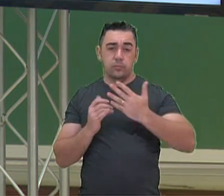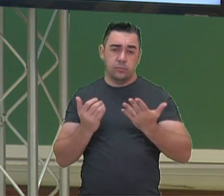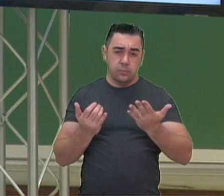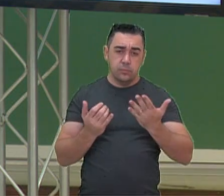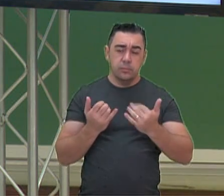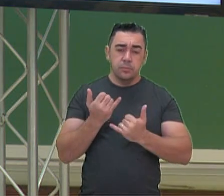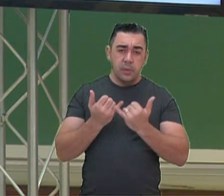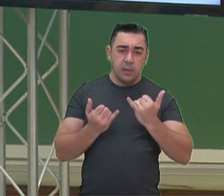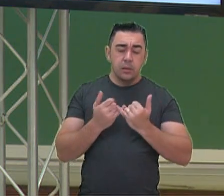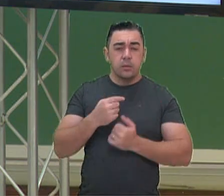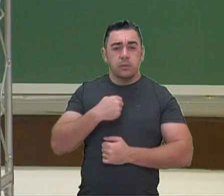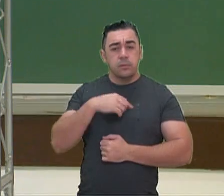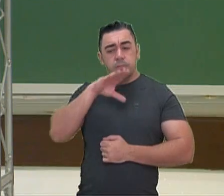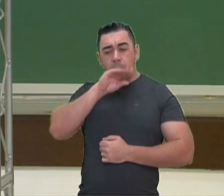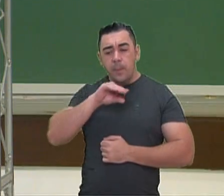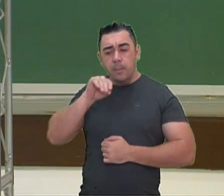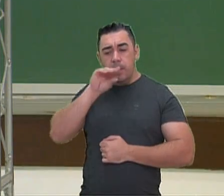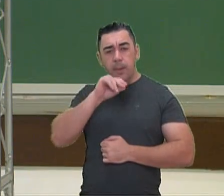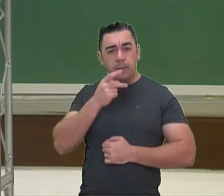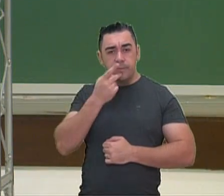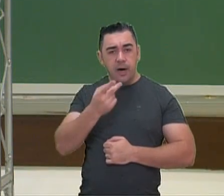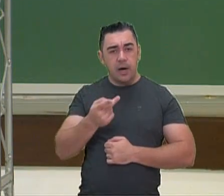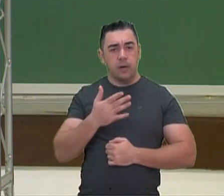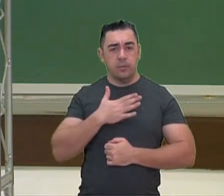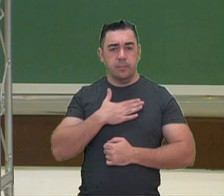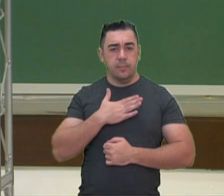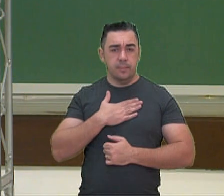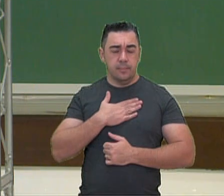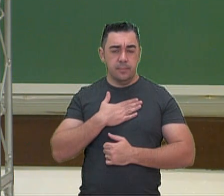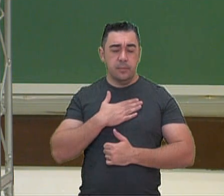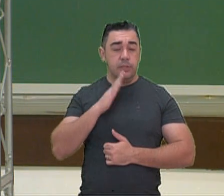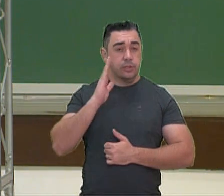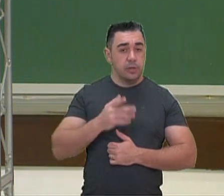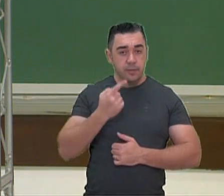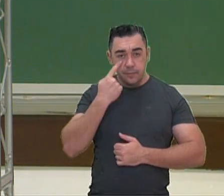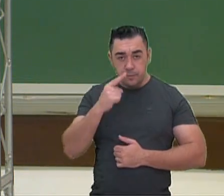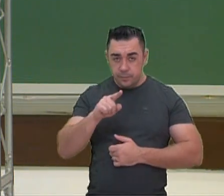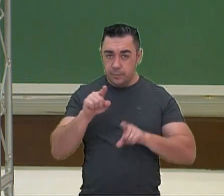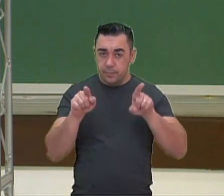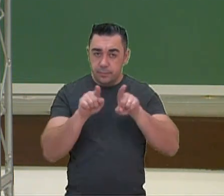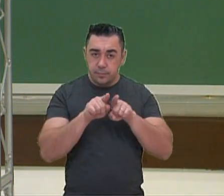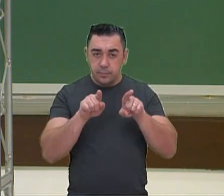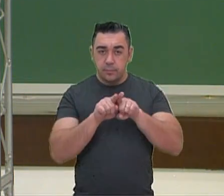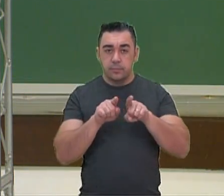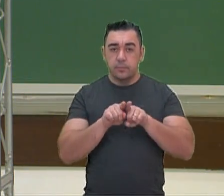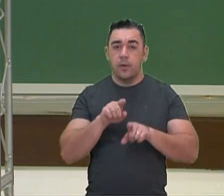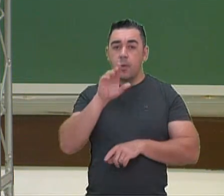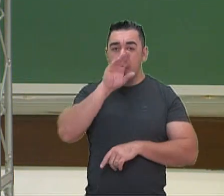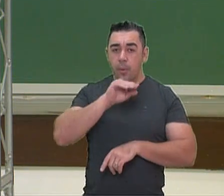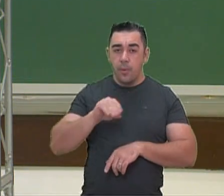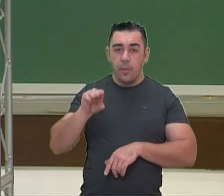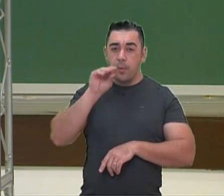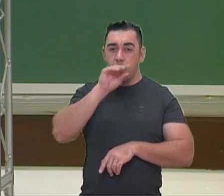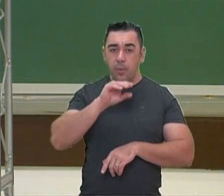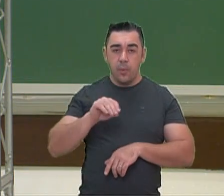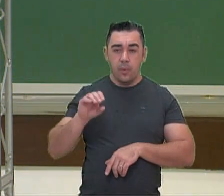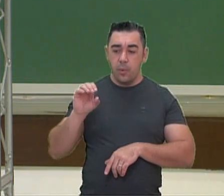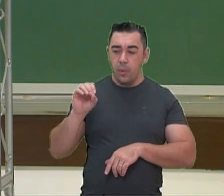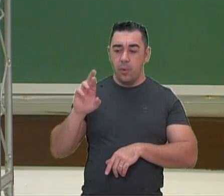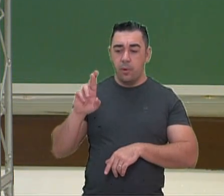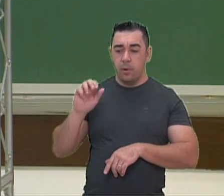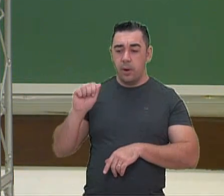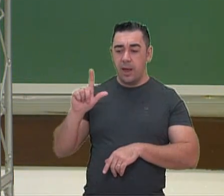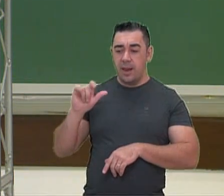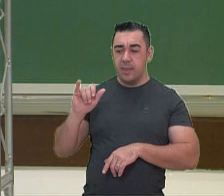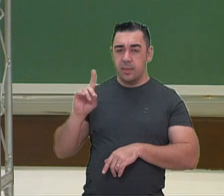da oralidade, né? Já vimos também que a oralidade, né, e